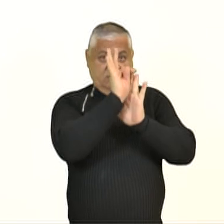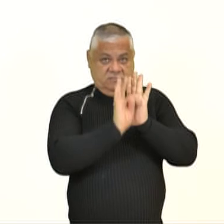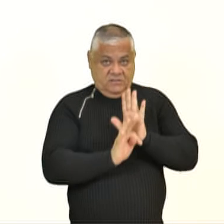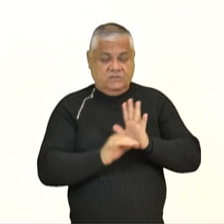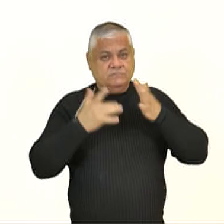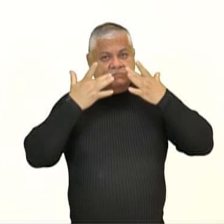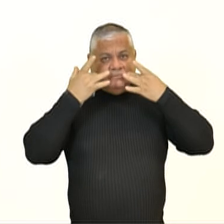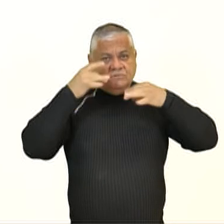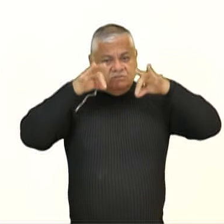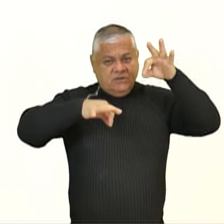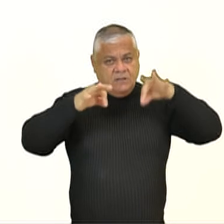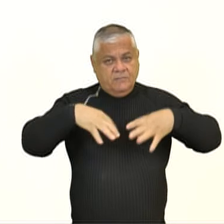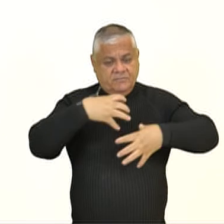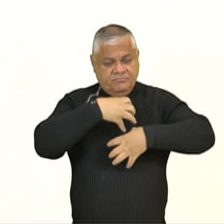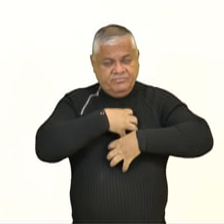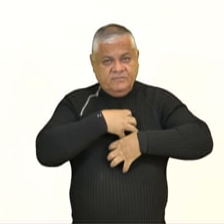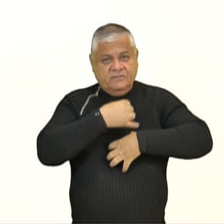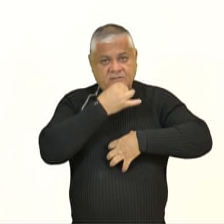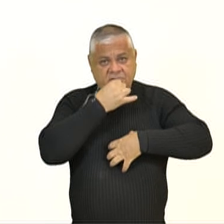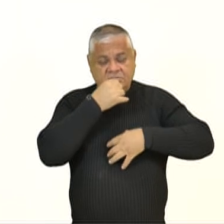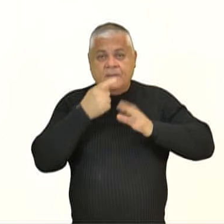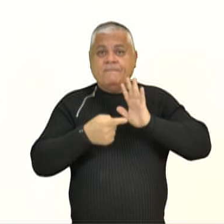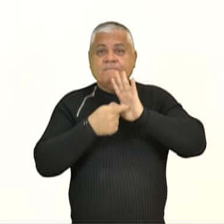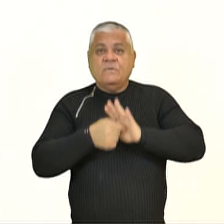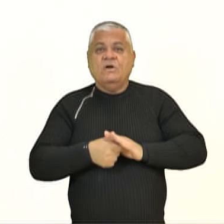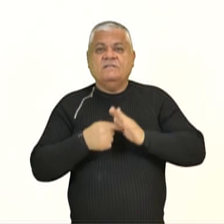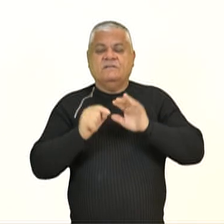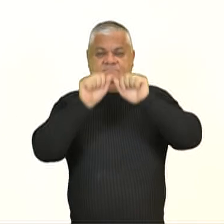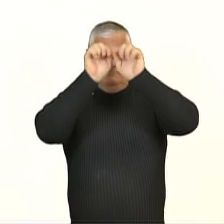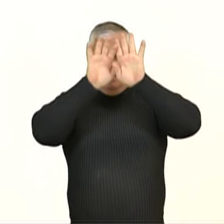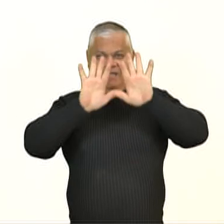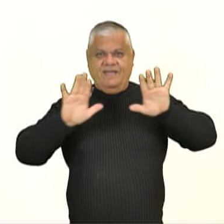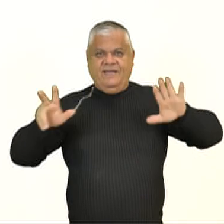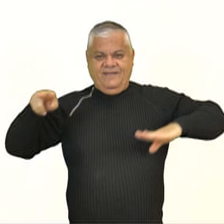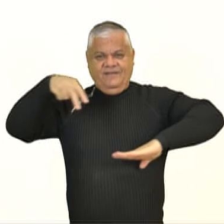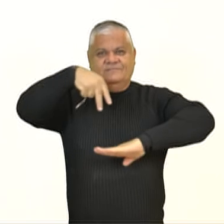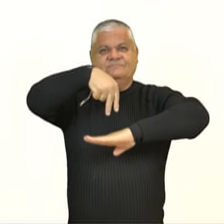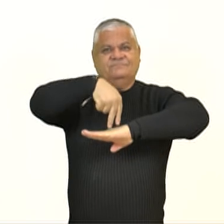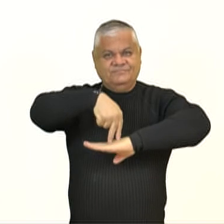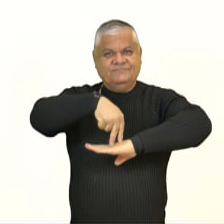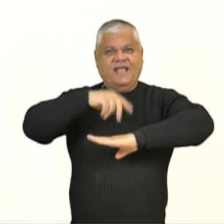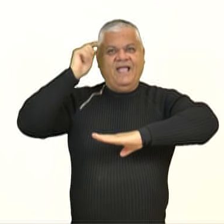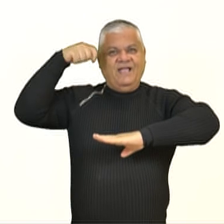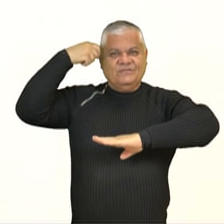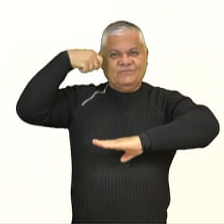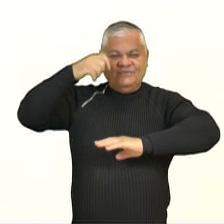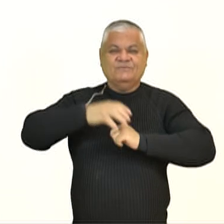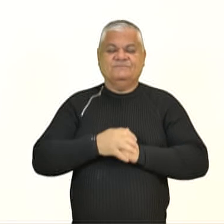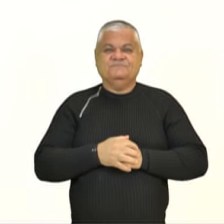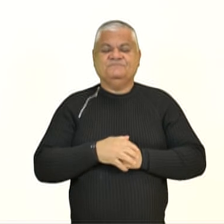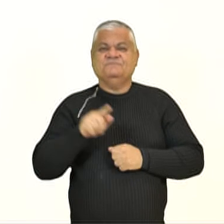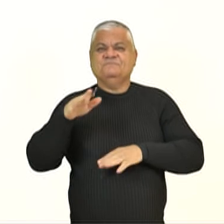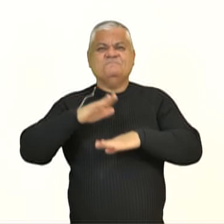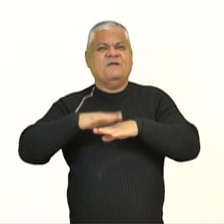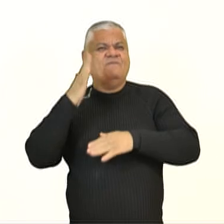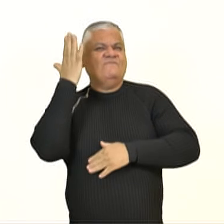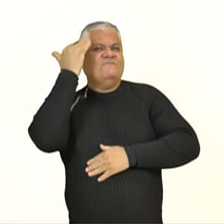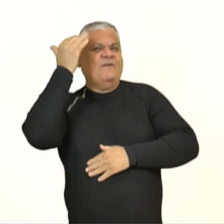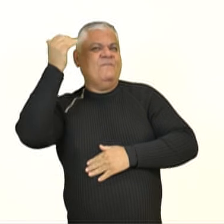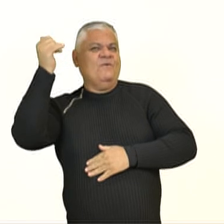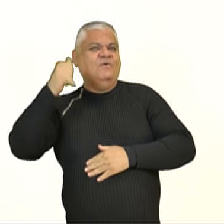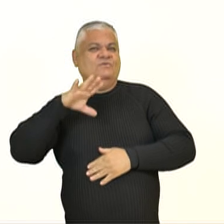um texto para ser apresentado no palco e interpretado por atores. Um dos grandes autores portugueses do